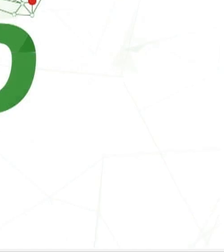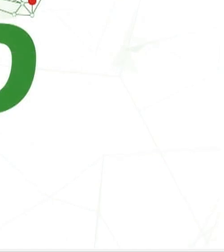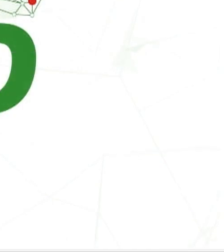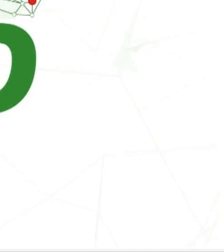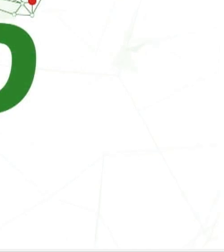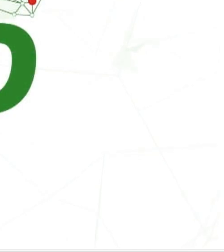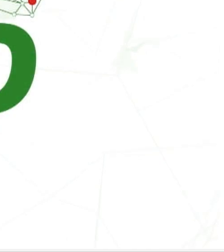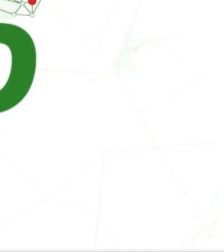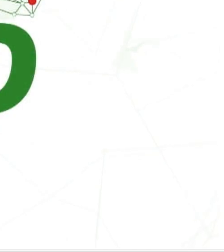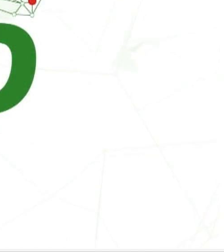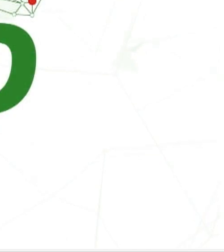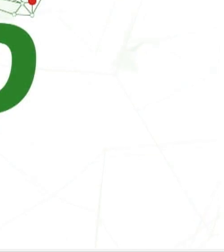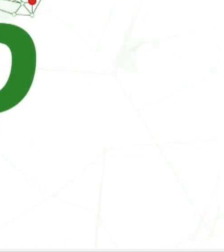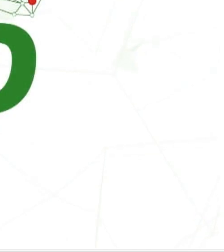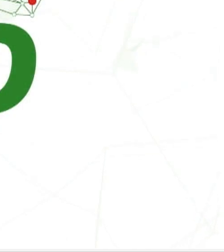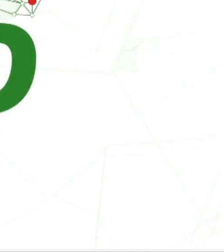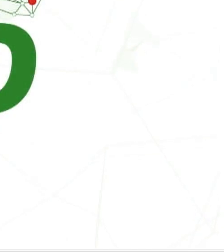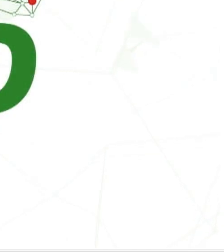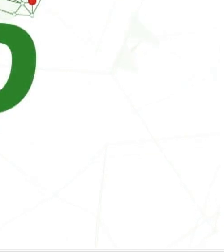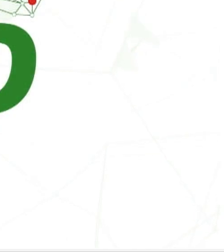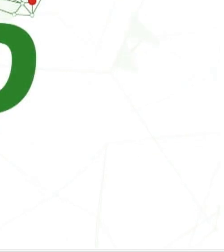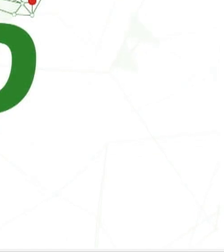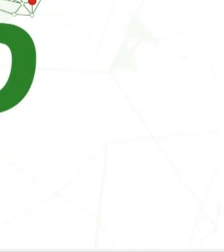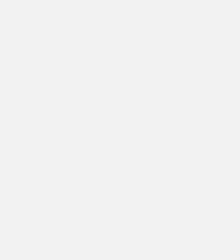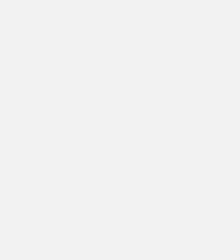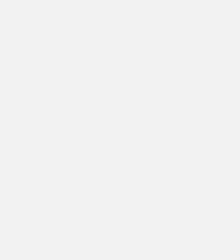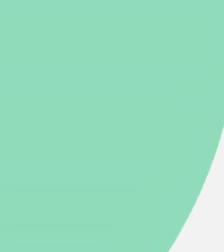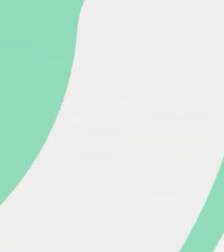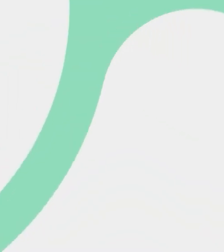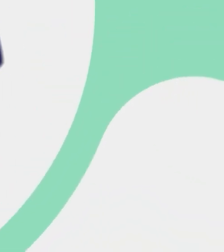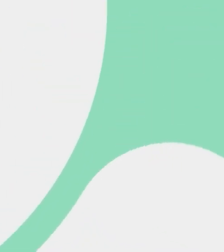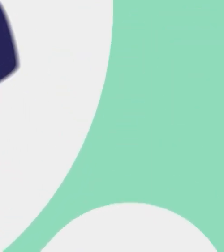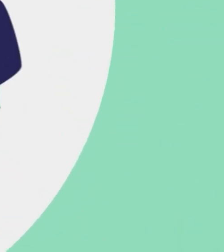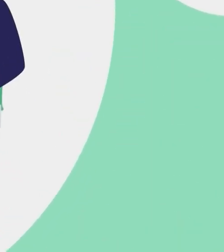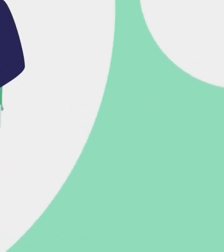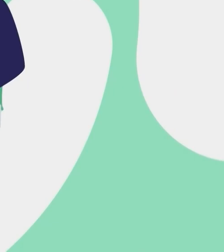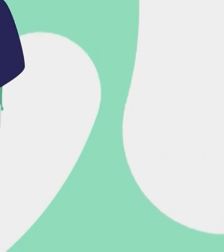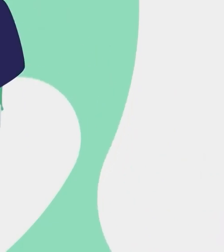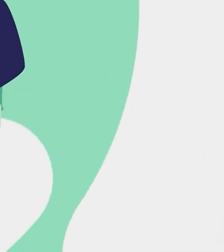Educação à distância, mudando realidades.